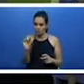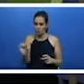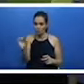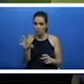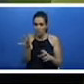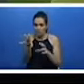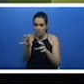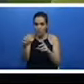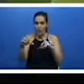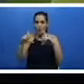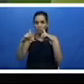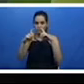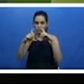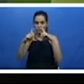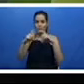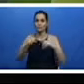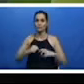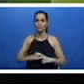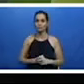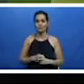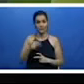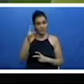ok? Lembrem-se disso.